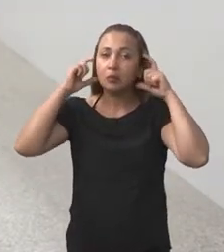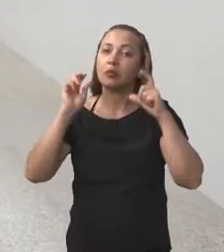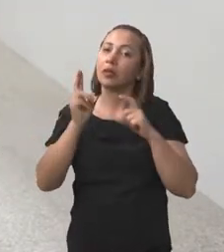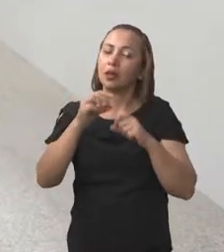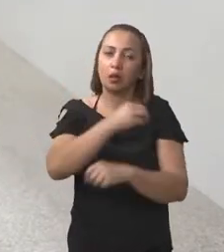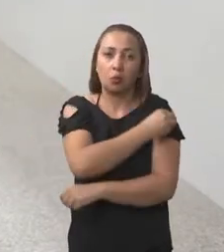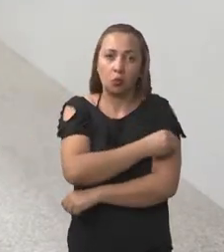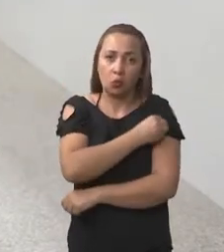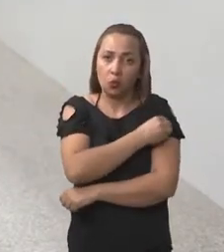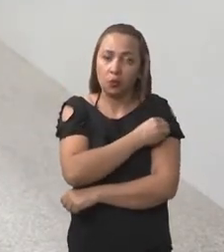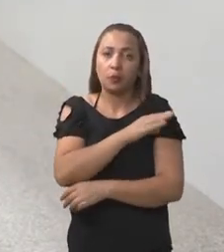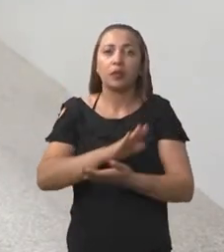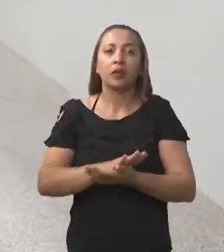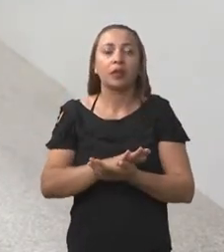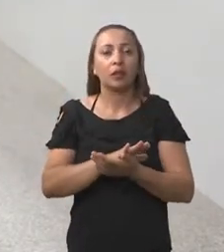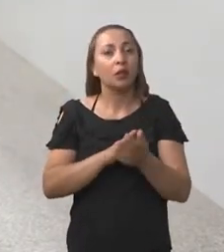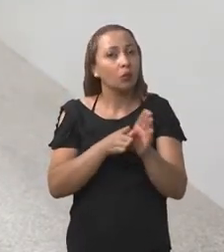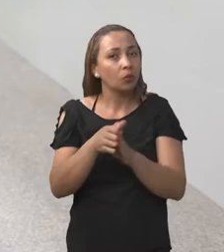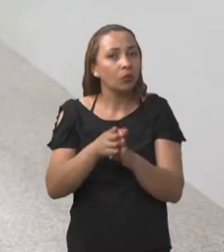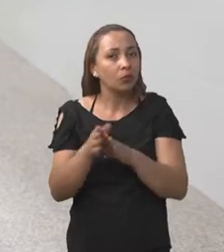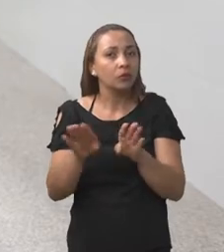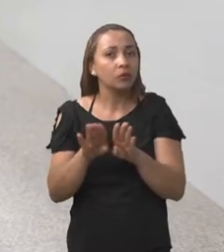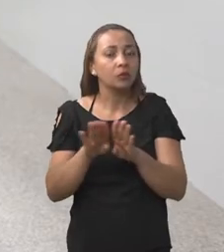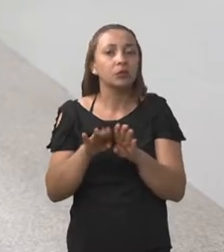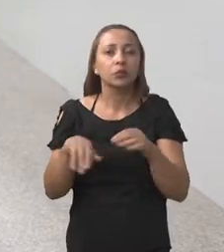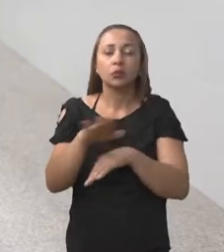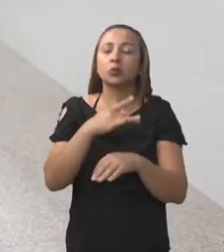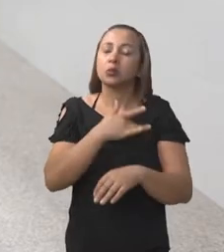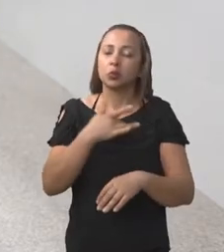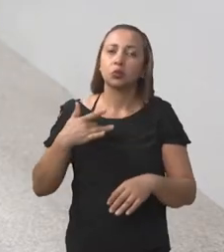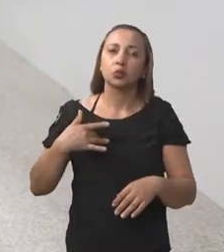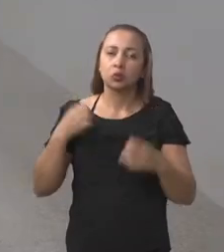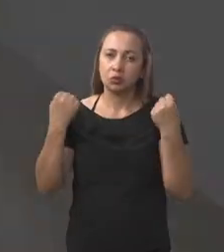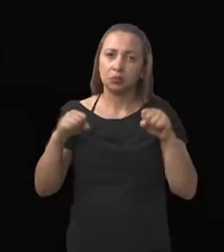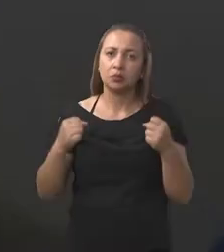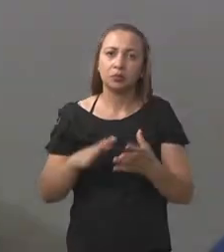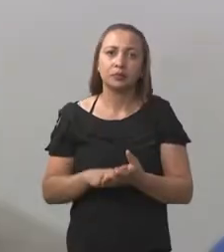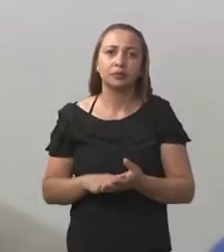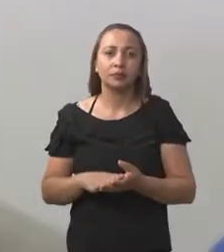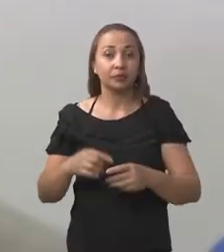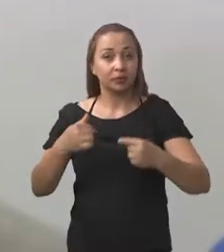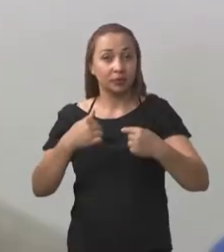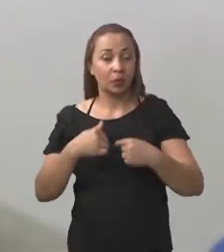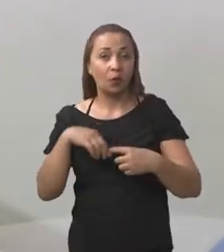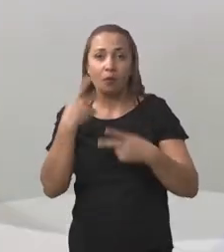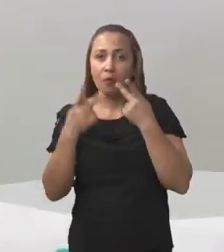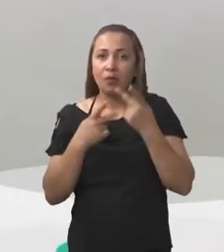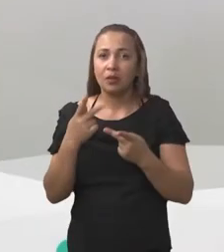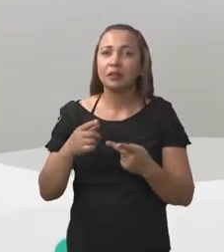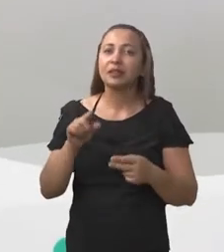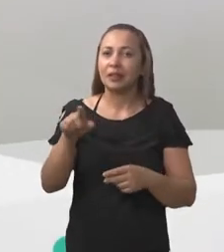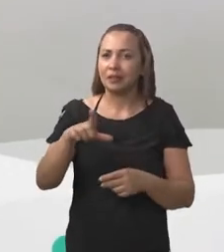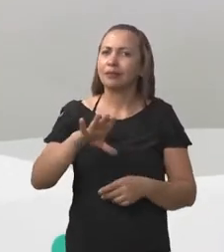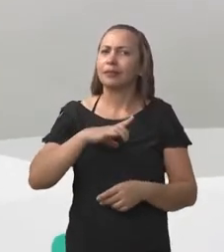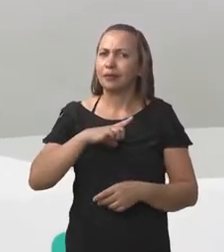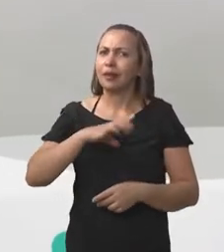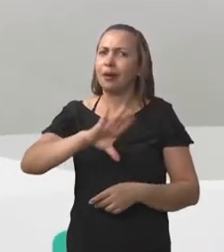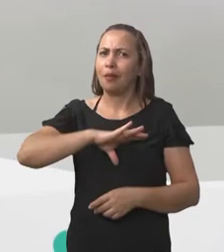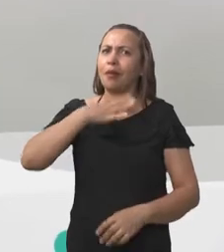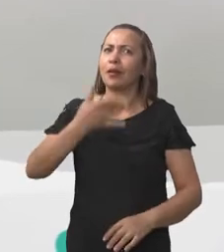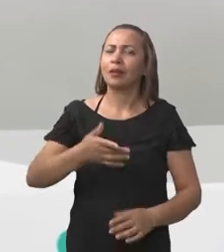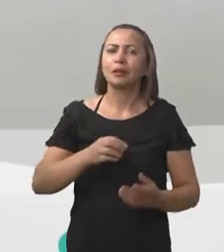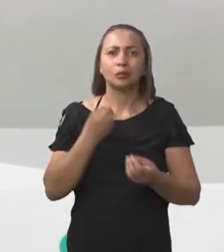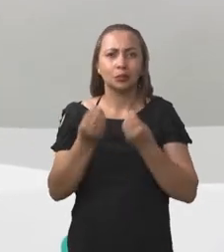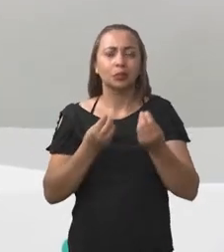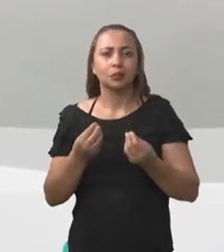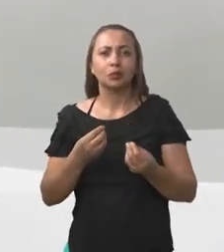álcool e orientando também de questões sanitárias necessárias. Eu falaria que elas tenham coragem, assim